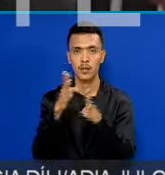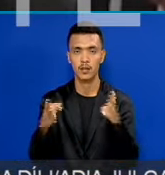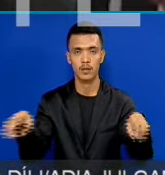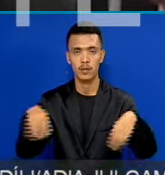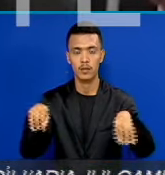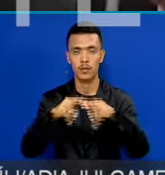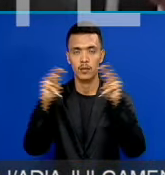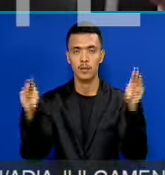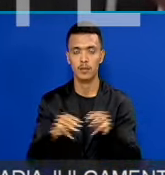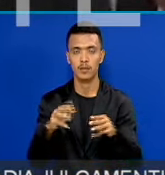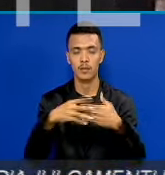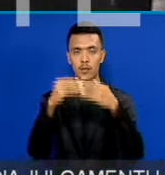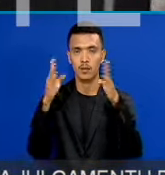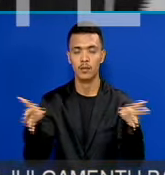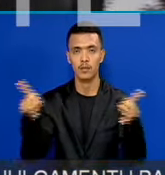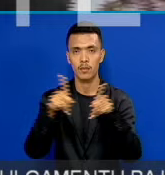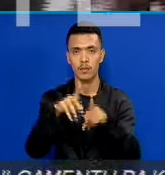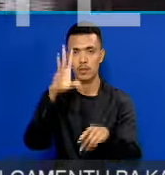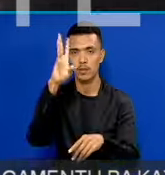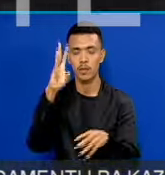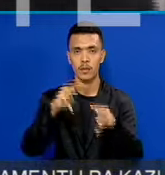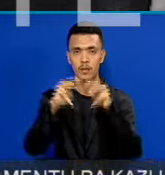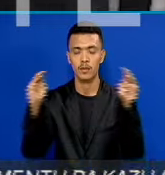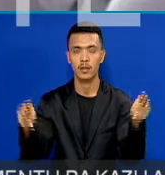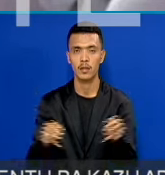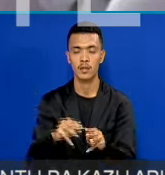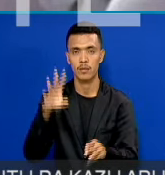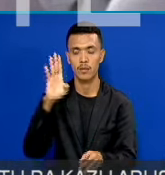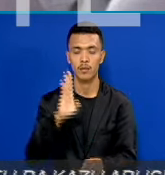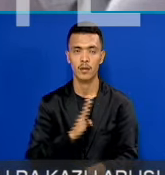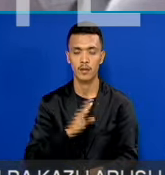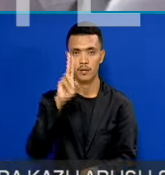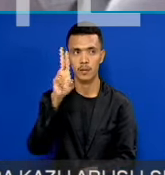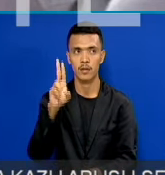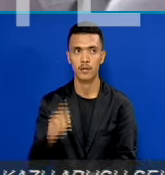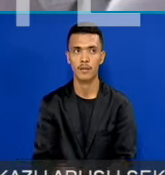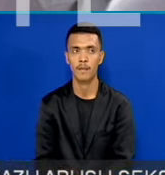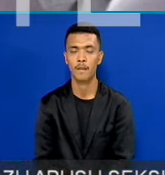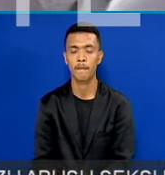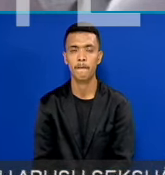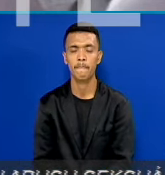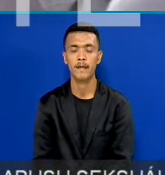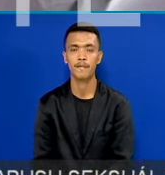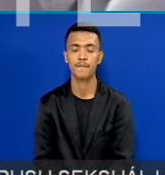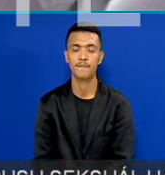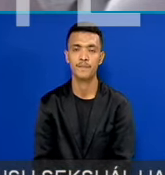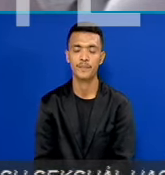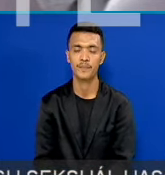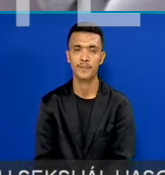no administrador posto administrativo nen e município Baucau. Husi Baucau Pedro de Almeida, ba RTTL.